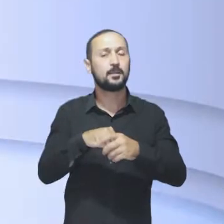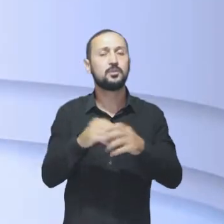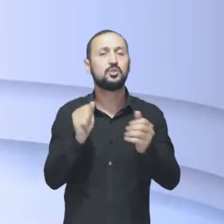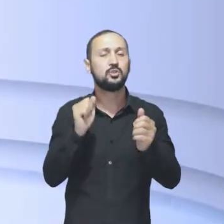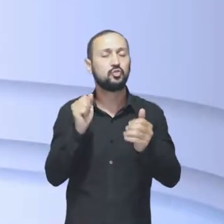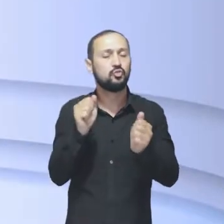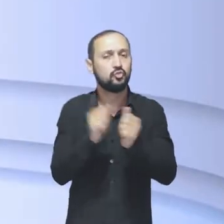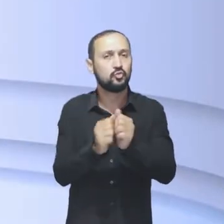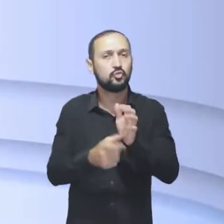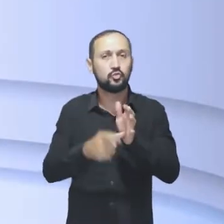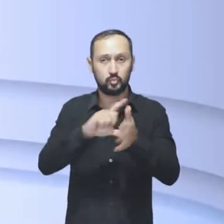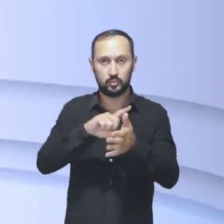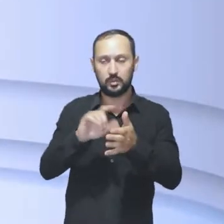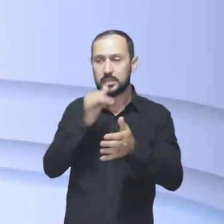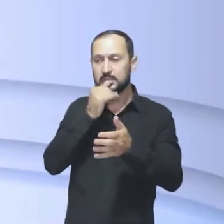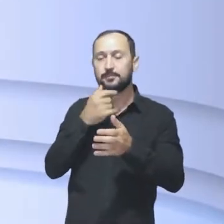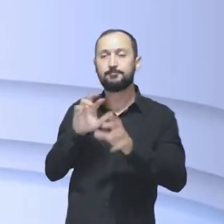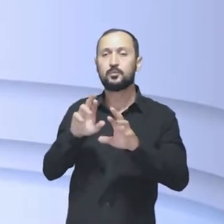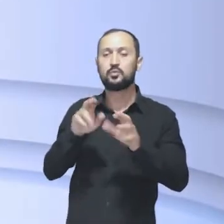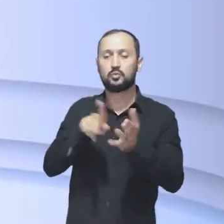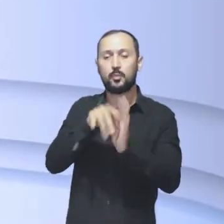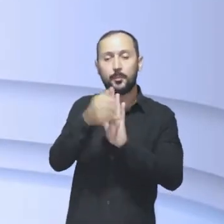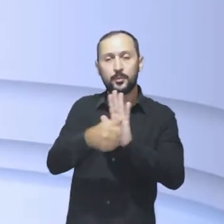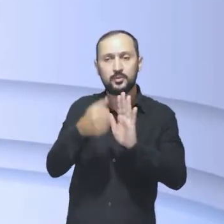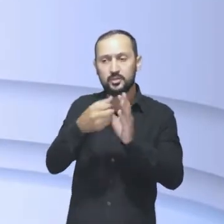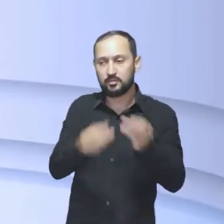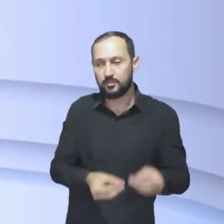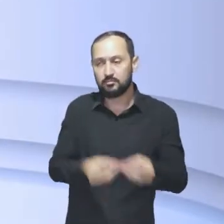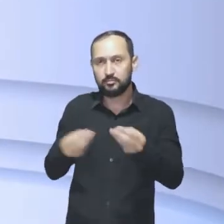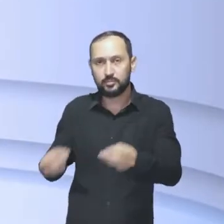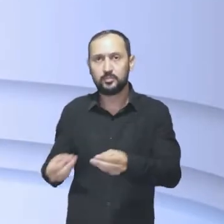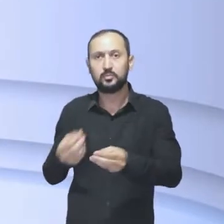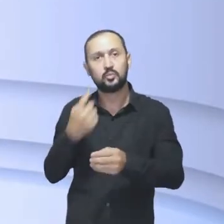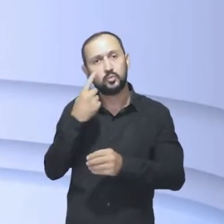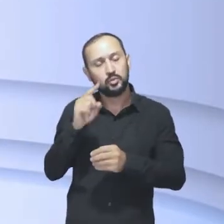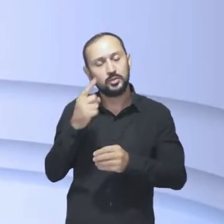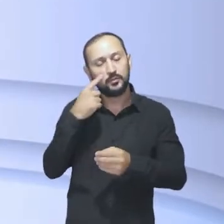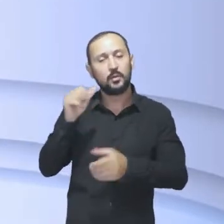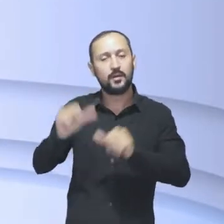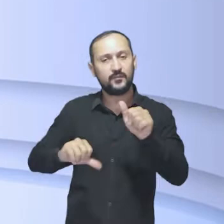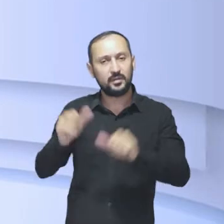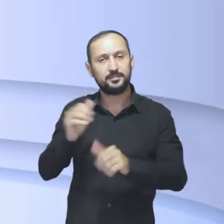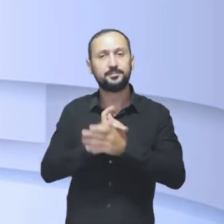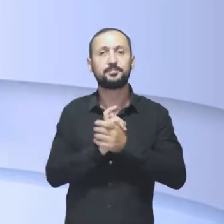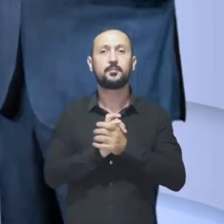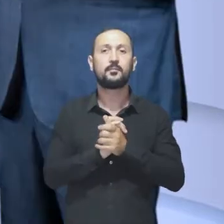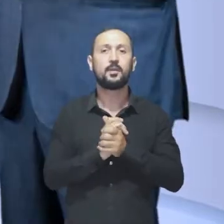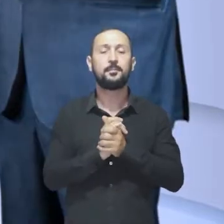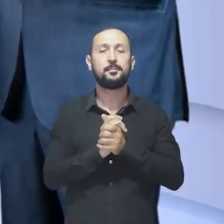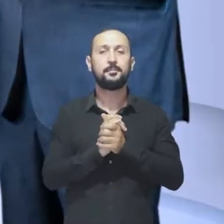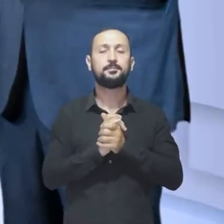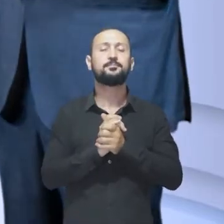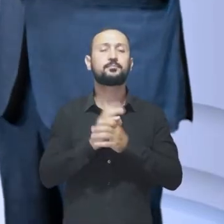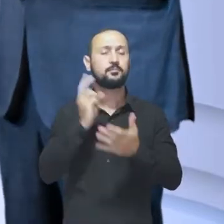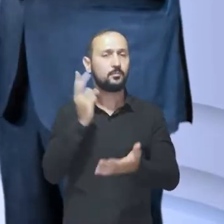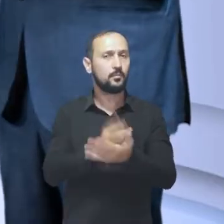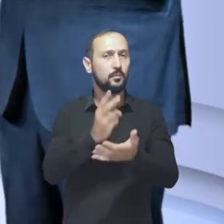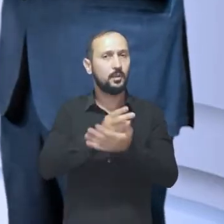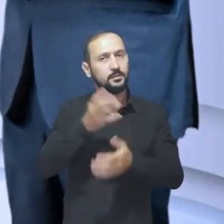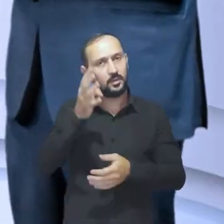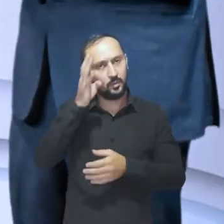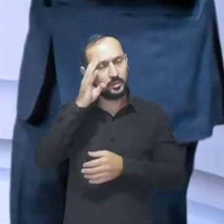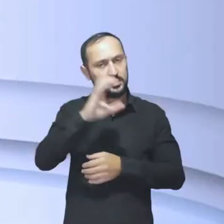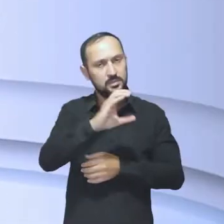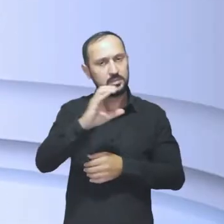na sessão seguinte, na quinta ou na terça, quarta e quinta-feira seguintes. Então, mais ou menos essa é a dinâmica nessa